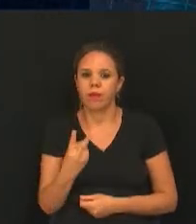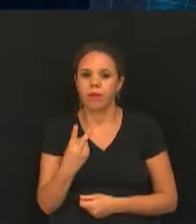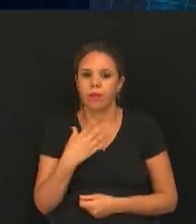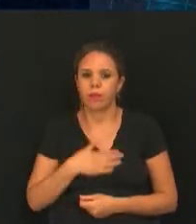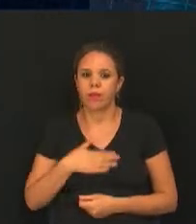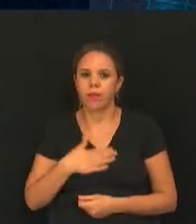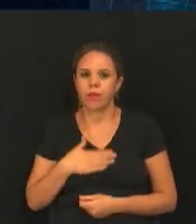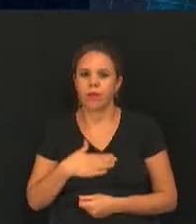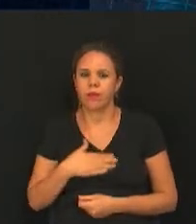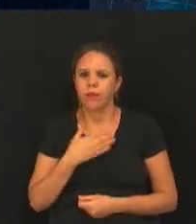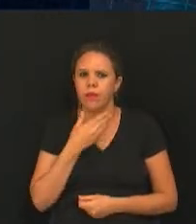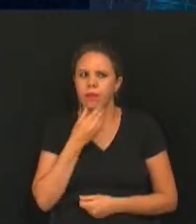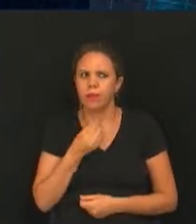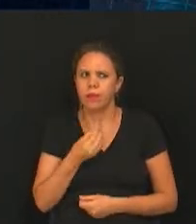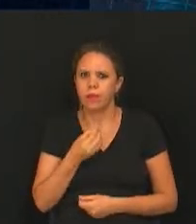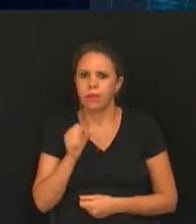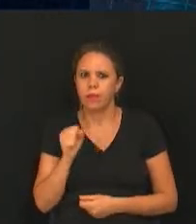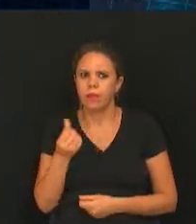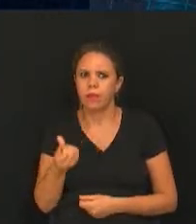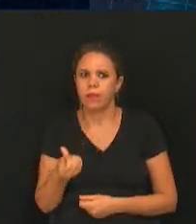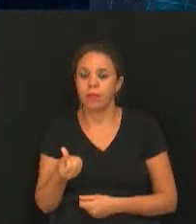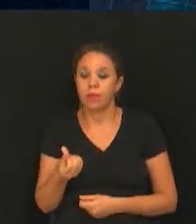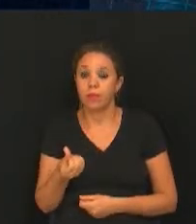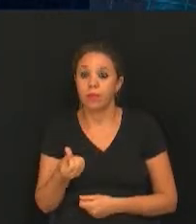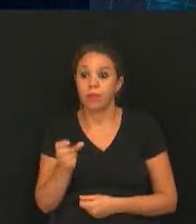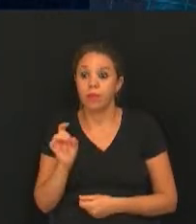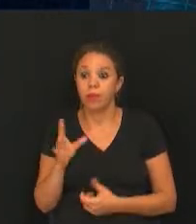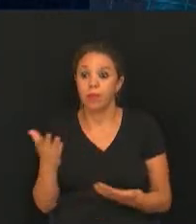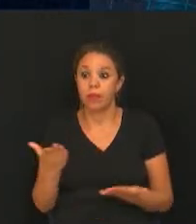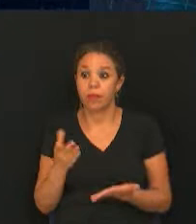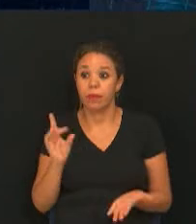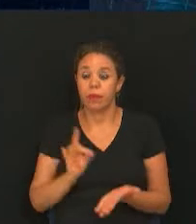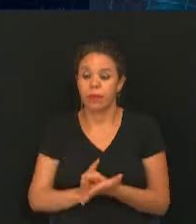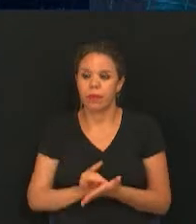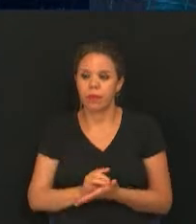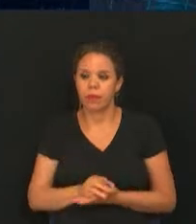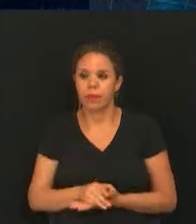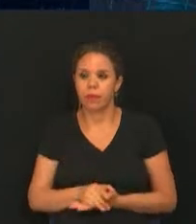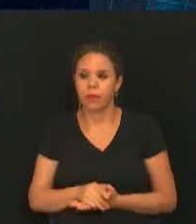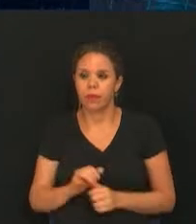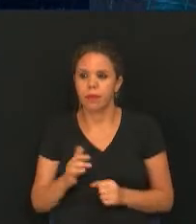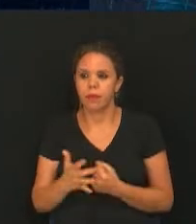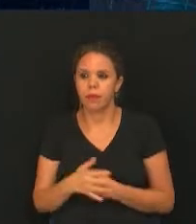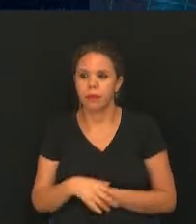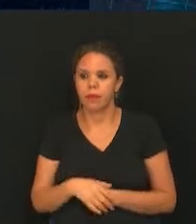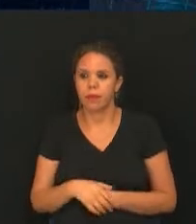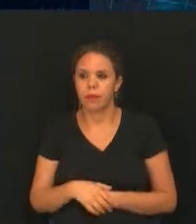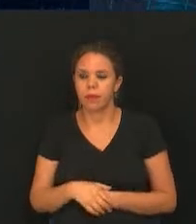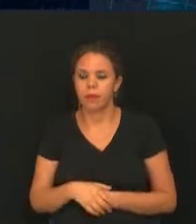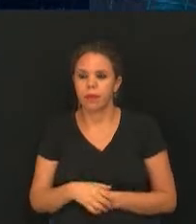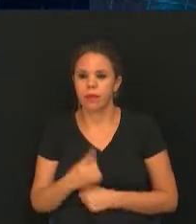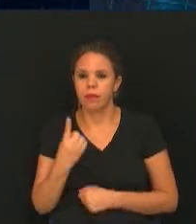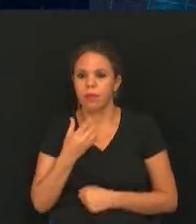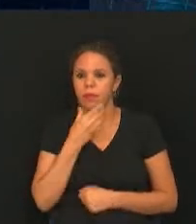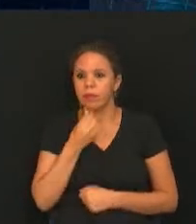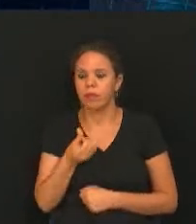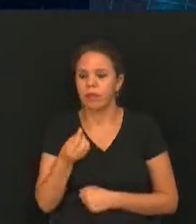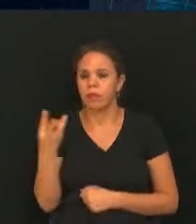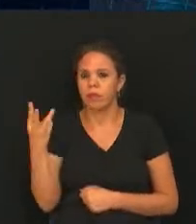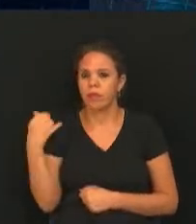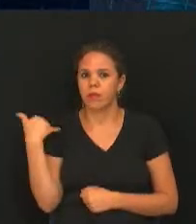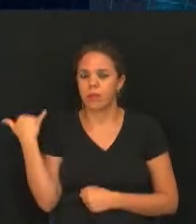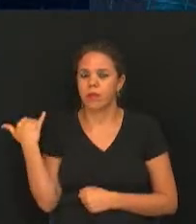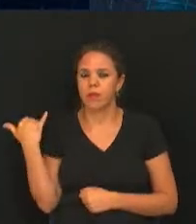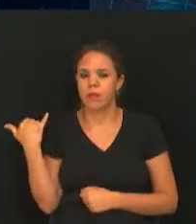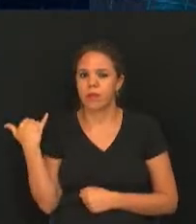de um homem de 86 anos e que só agora foi confirmado que é Covid-19, um homem de 63 anos